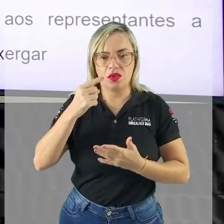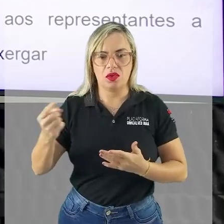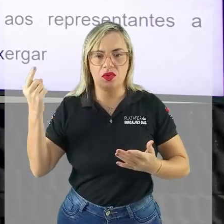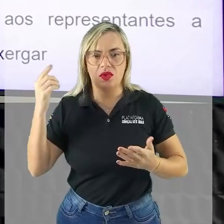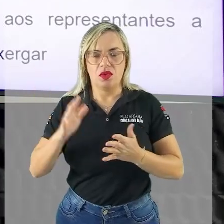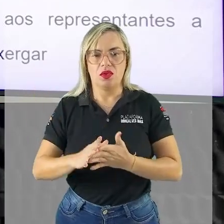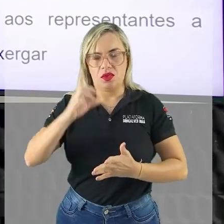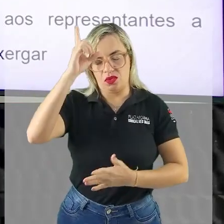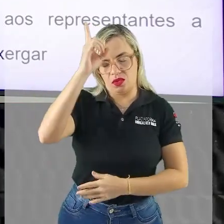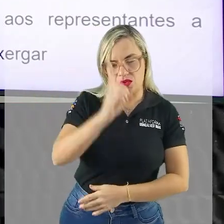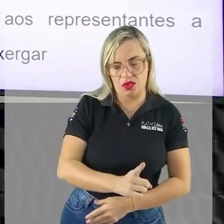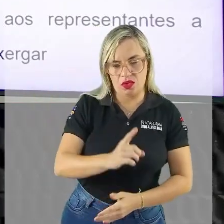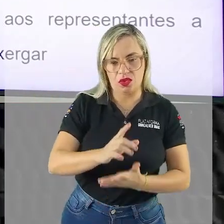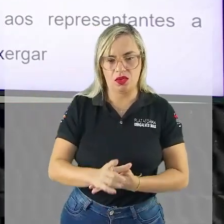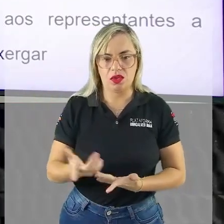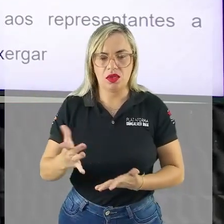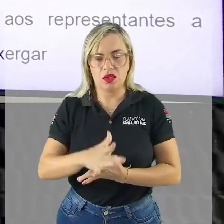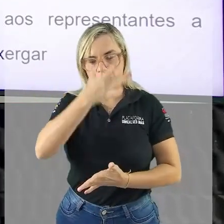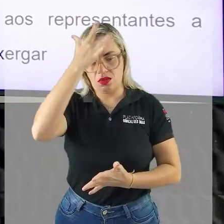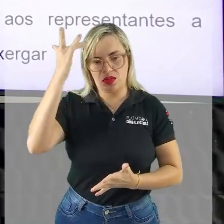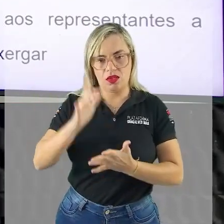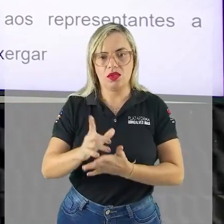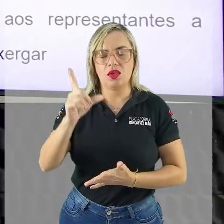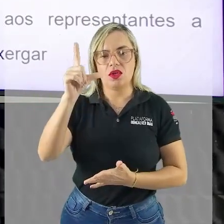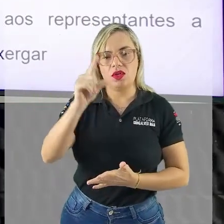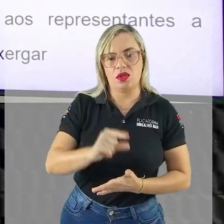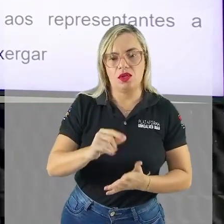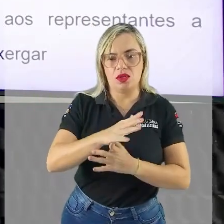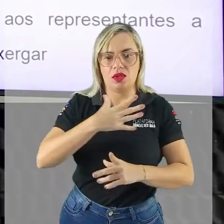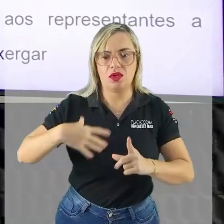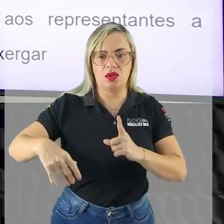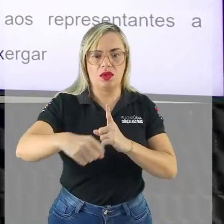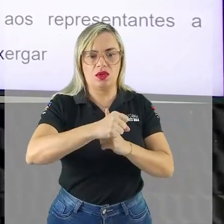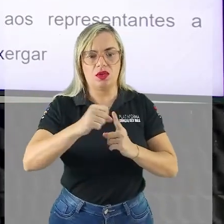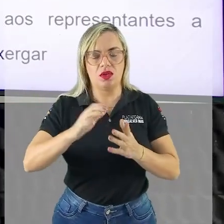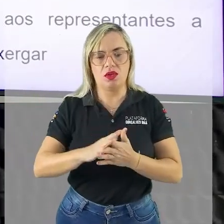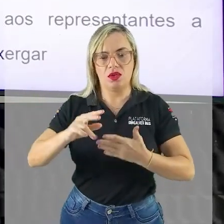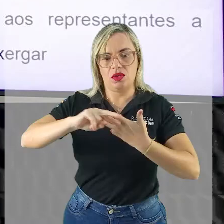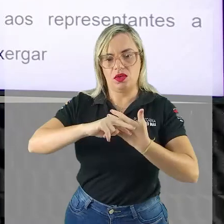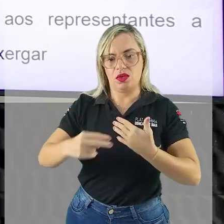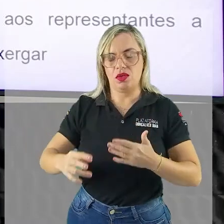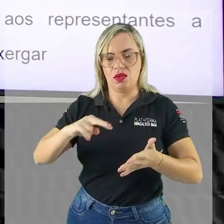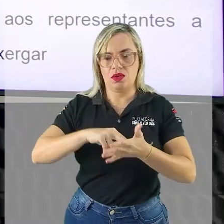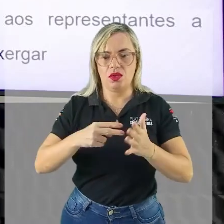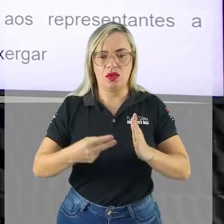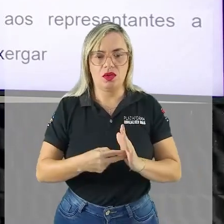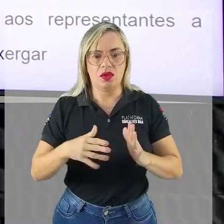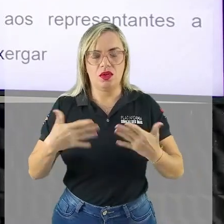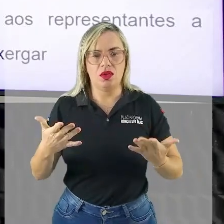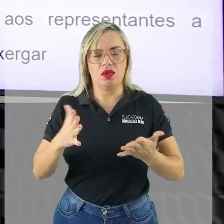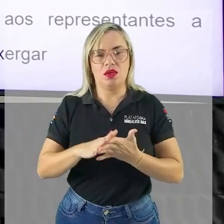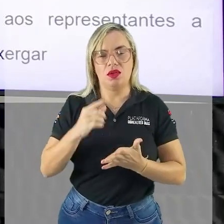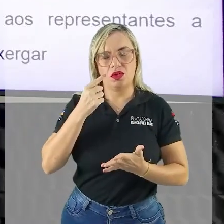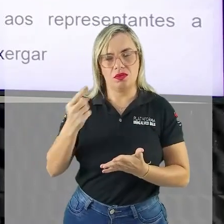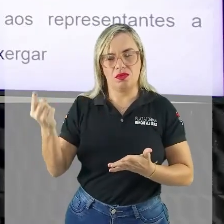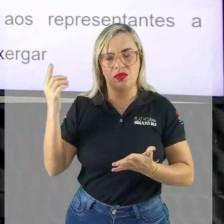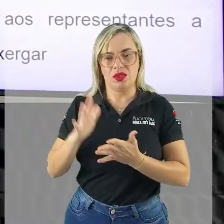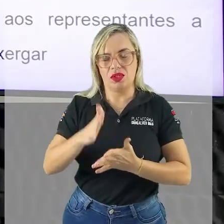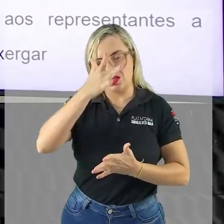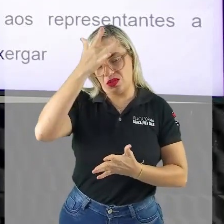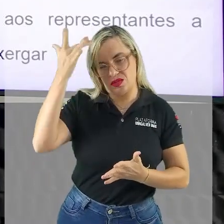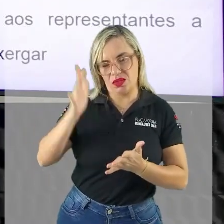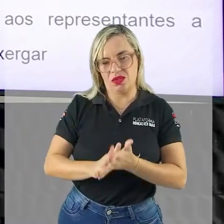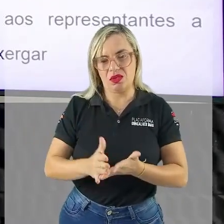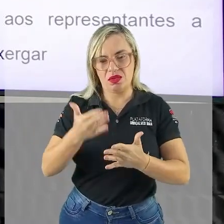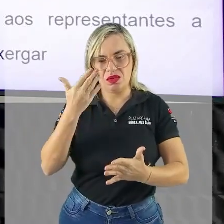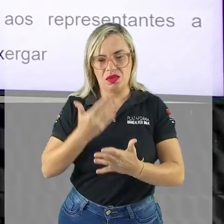direitos dessas minorias sociais. E isso causa um impacto significativo, uma incapacidade dessas